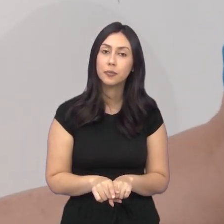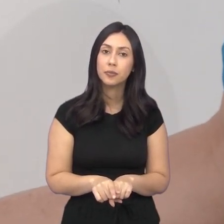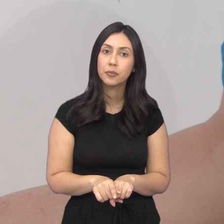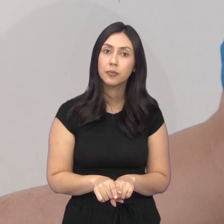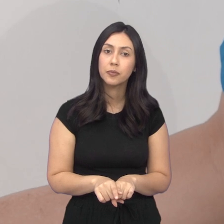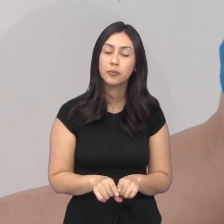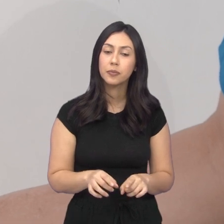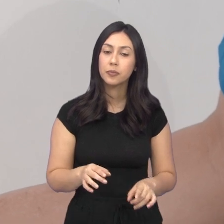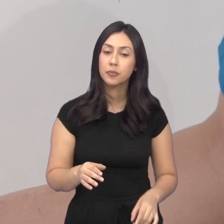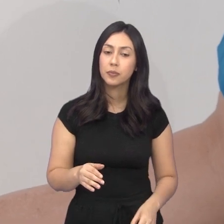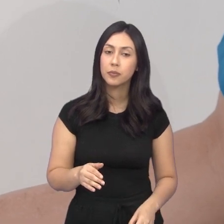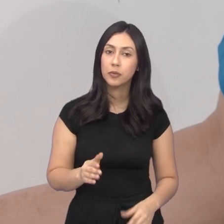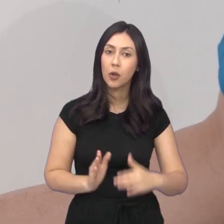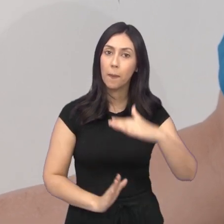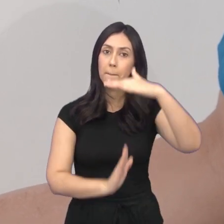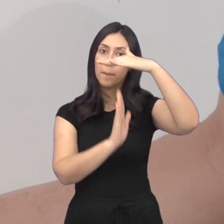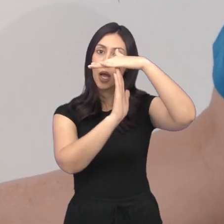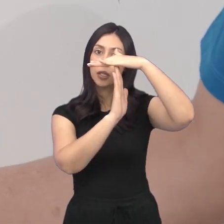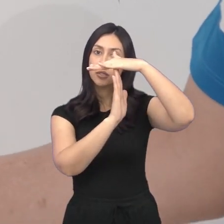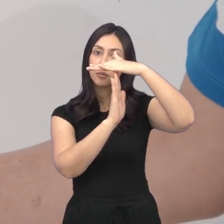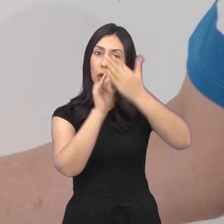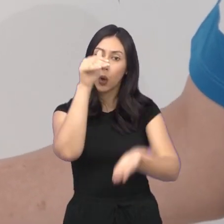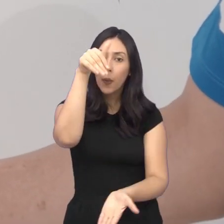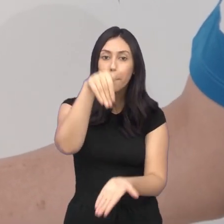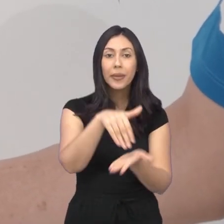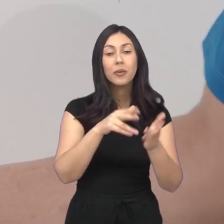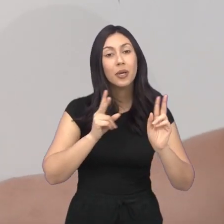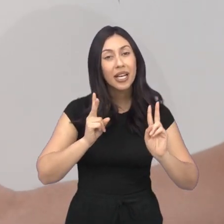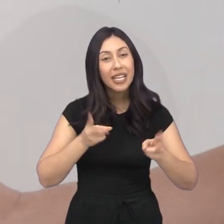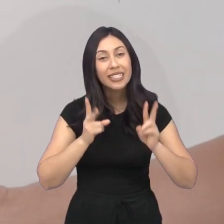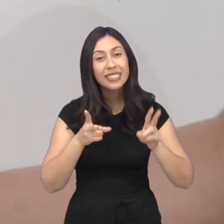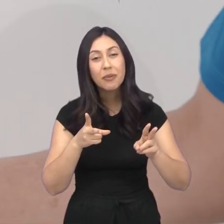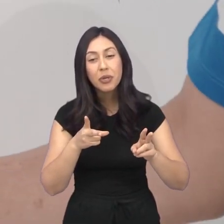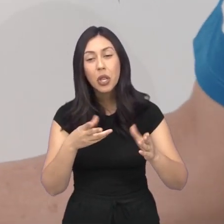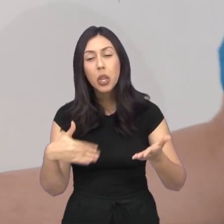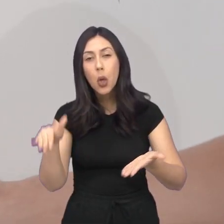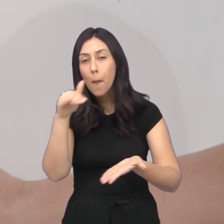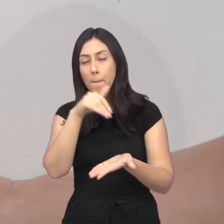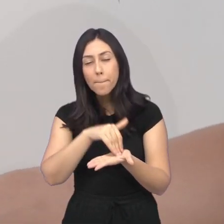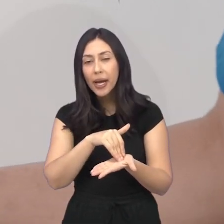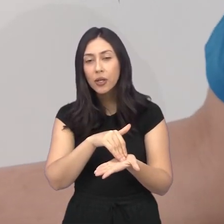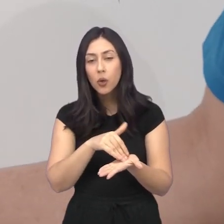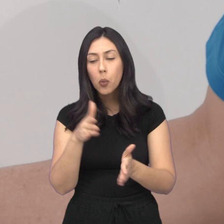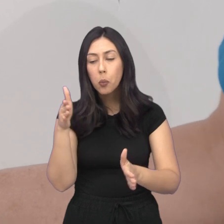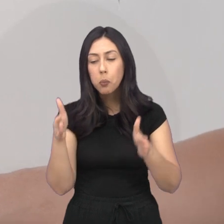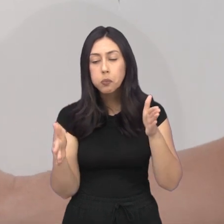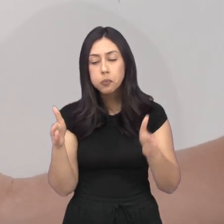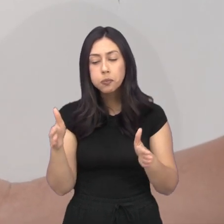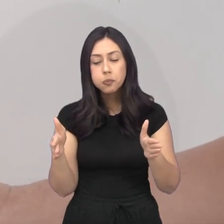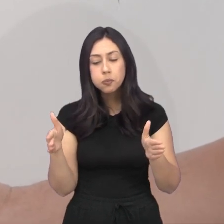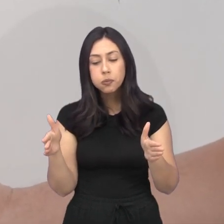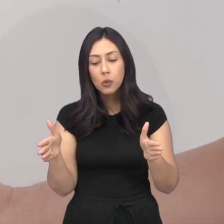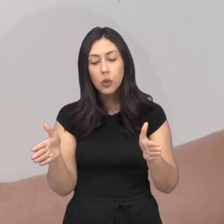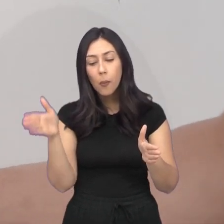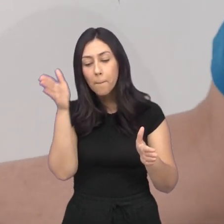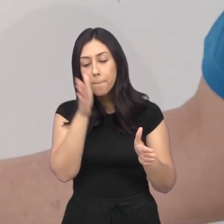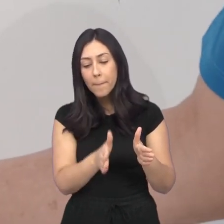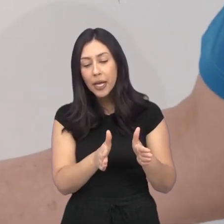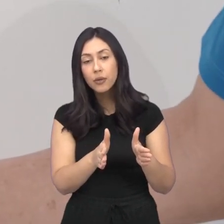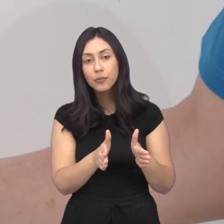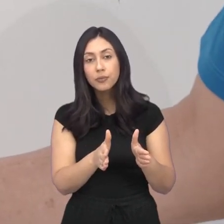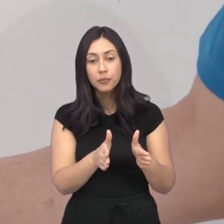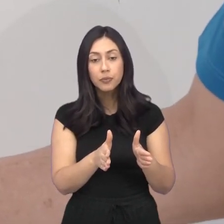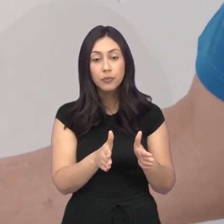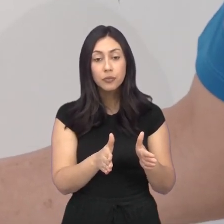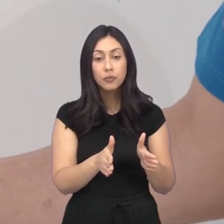o ponto de máximo ou de mínimo fica no meio das raízes, é a média aritmética das raízes,